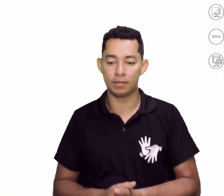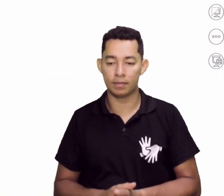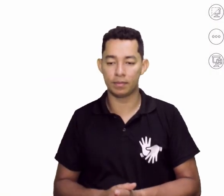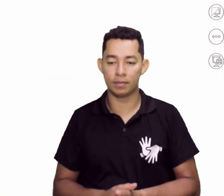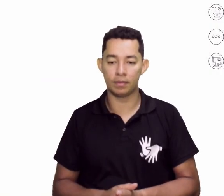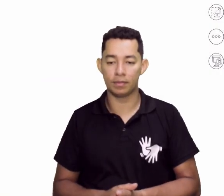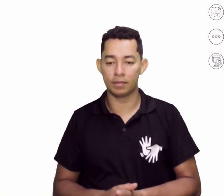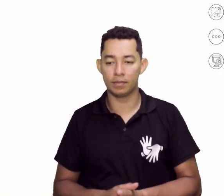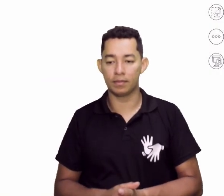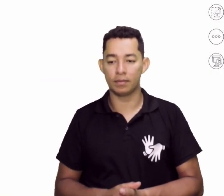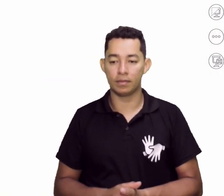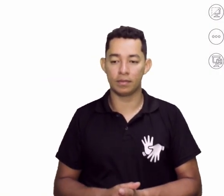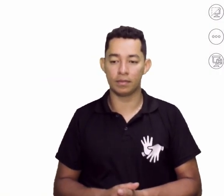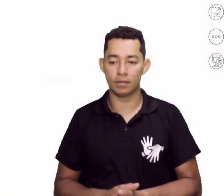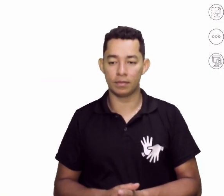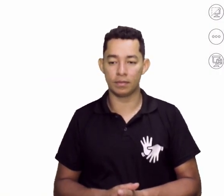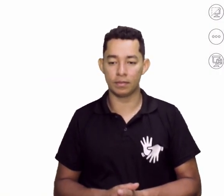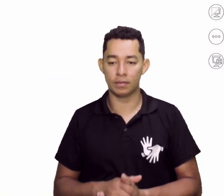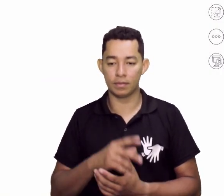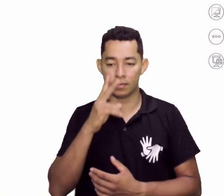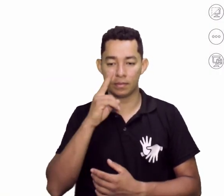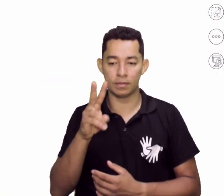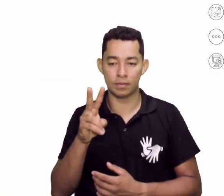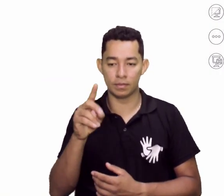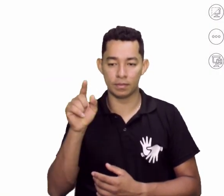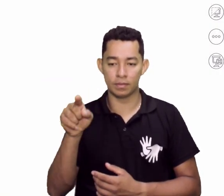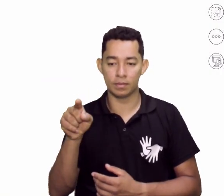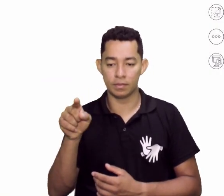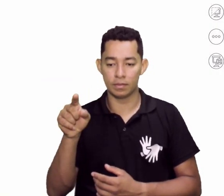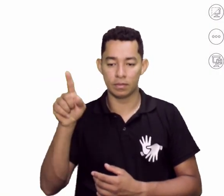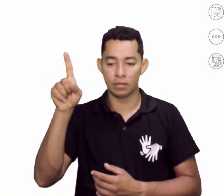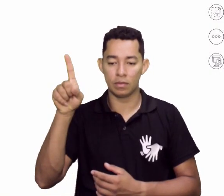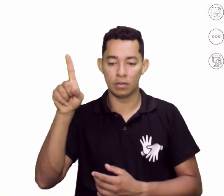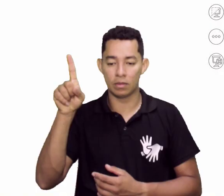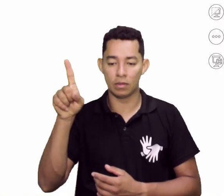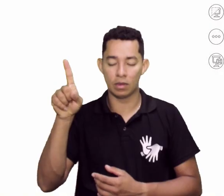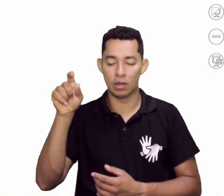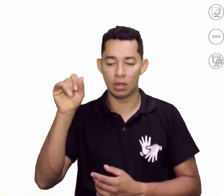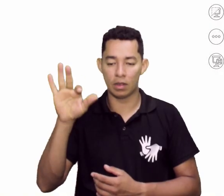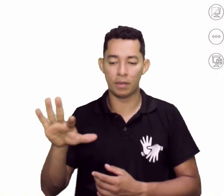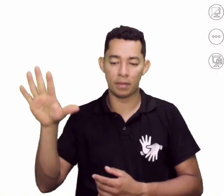né? E aí você está vendo aqui nessa rolagem aqui, né?